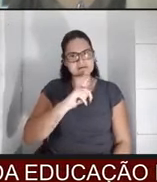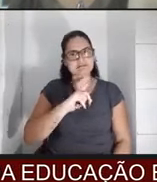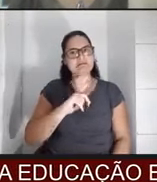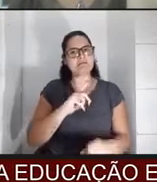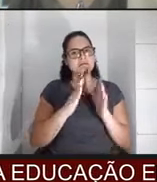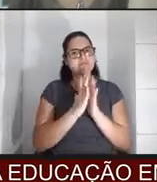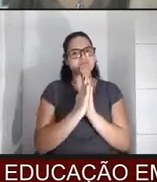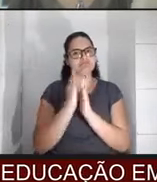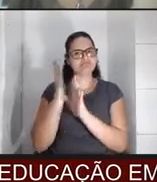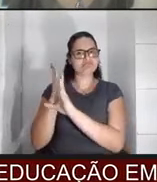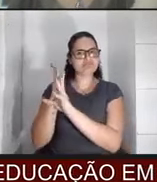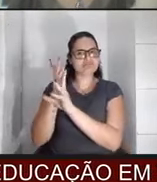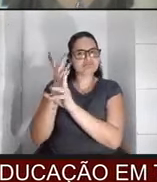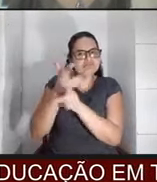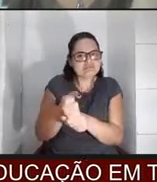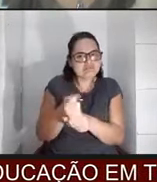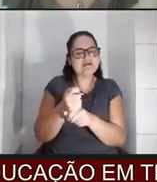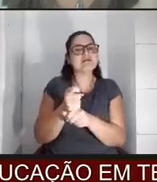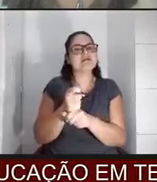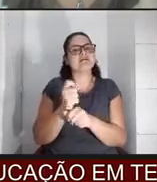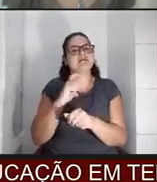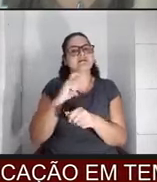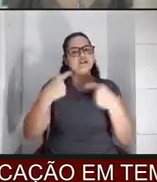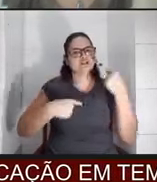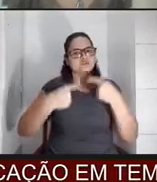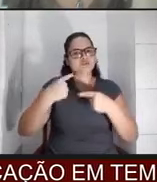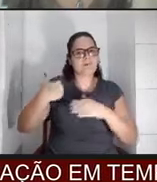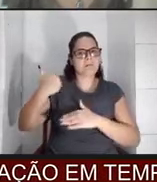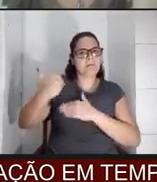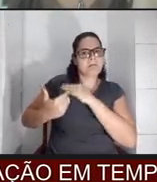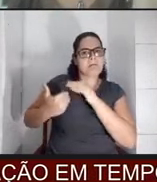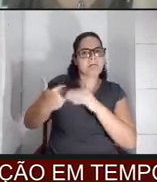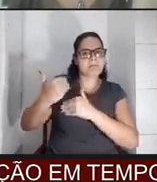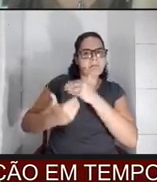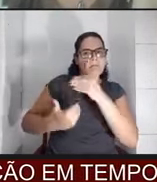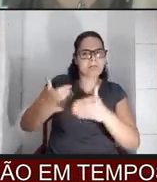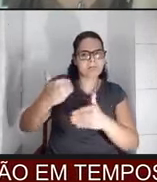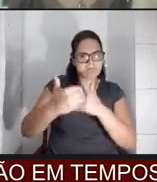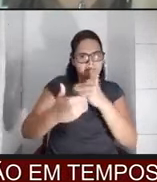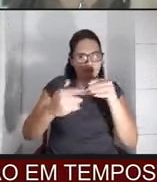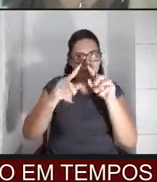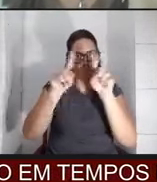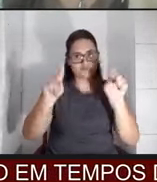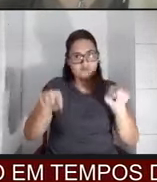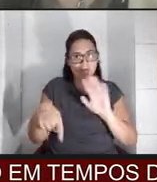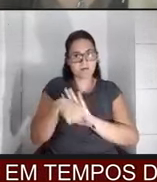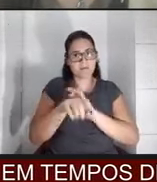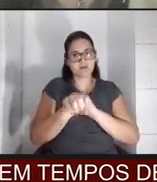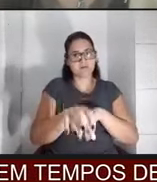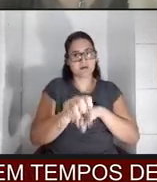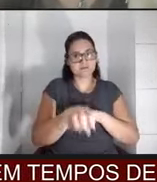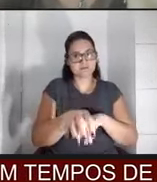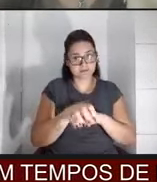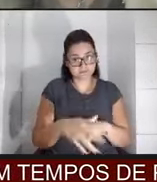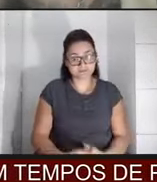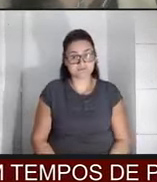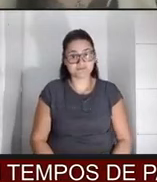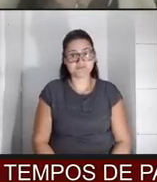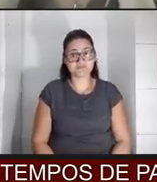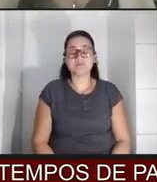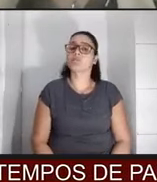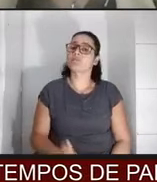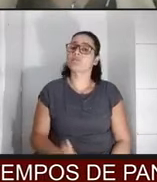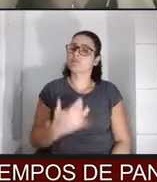da construção dessa discussão e dos avanços aí dos funcionários da educação. E eu acho que